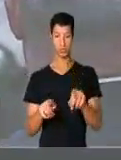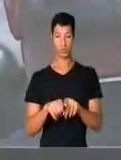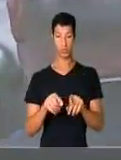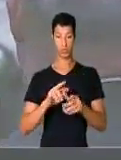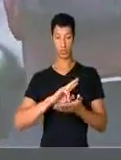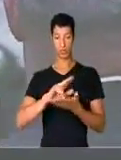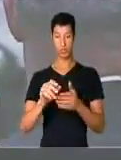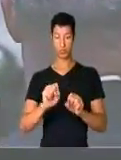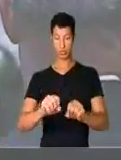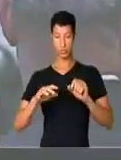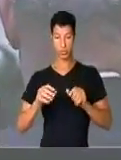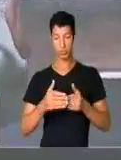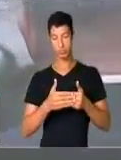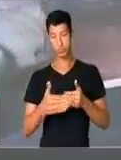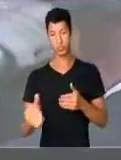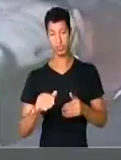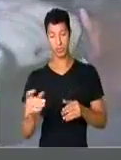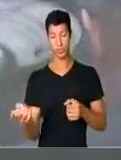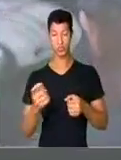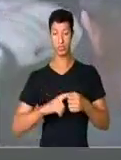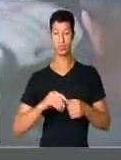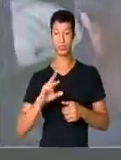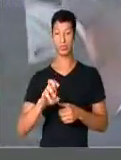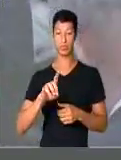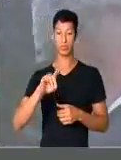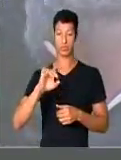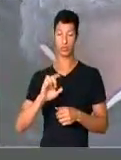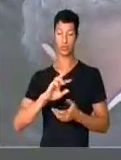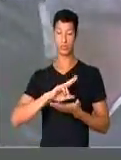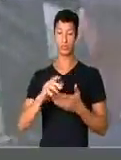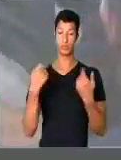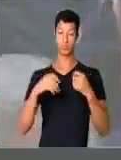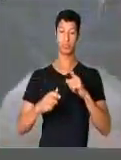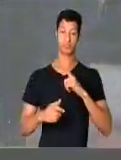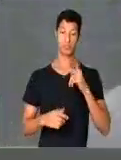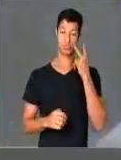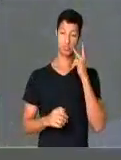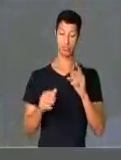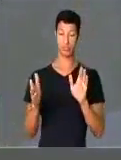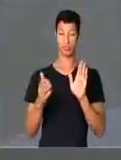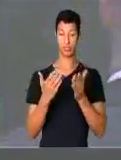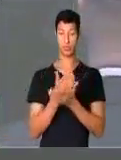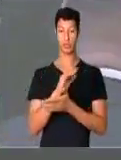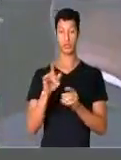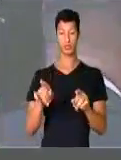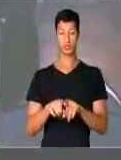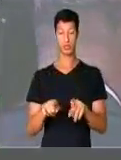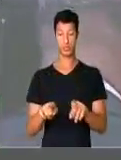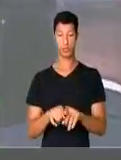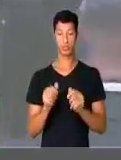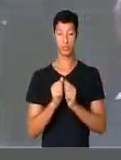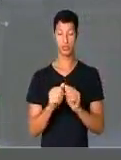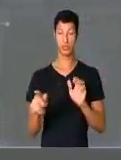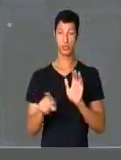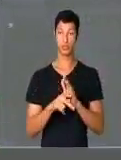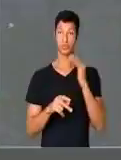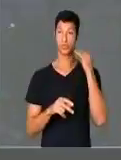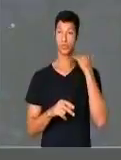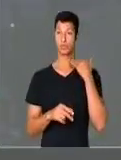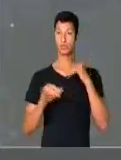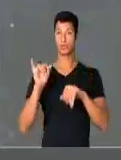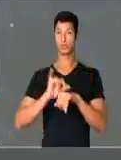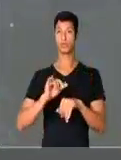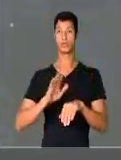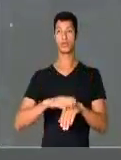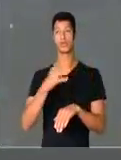está por várias sessões se arrastando e que o cooperativismo de crédito muito precisa desta aprovação, inclusive com o próprio Banco Central